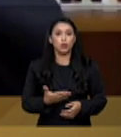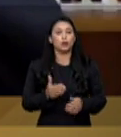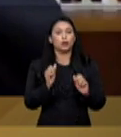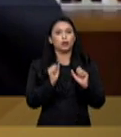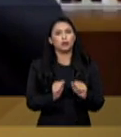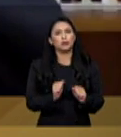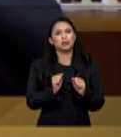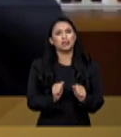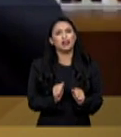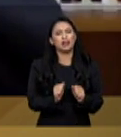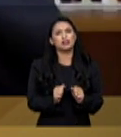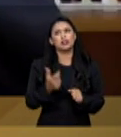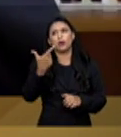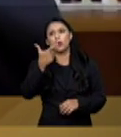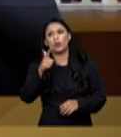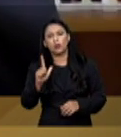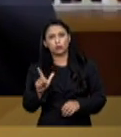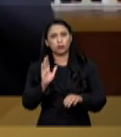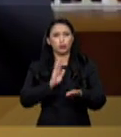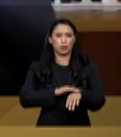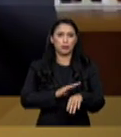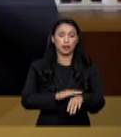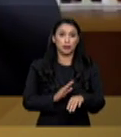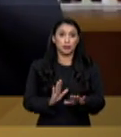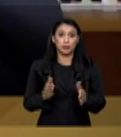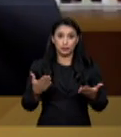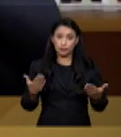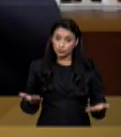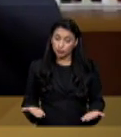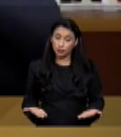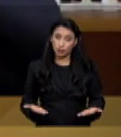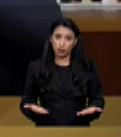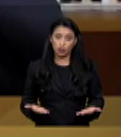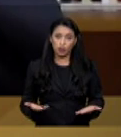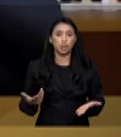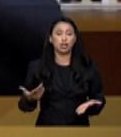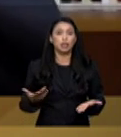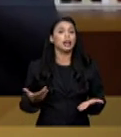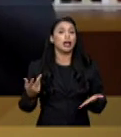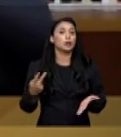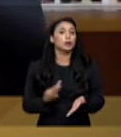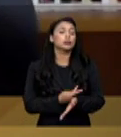outra ocasião. E, portanto, a situação ficou assim.